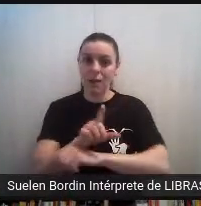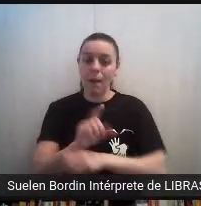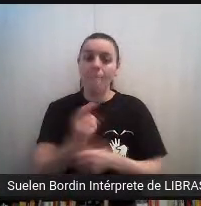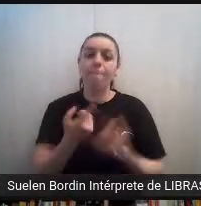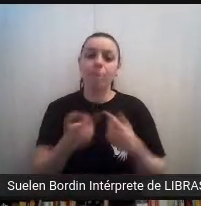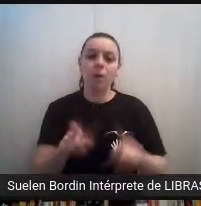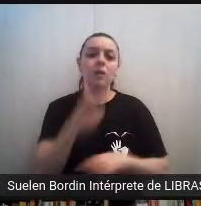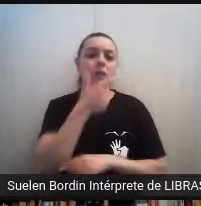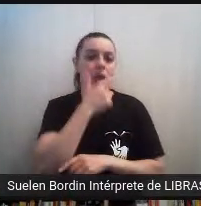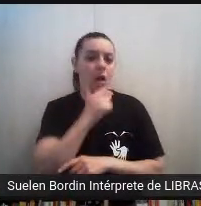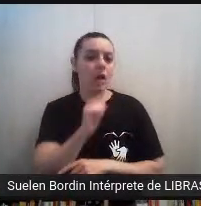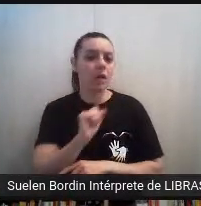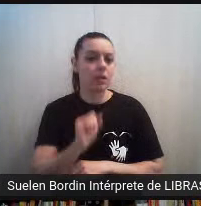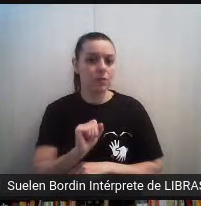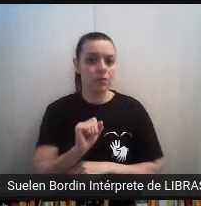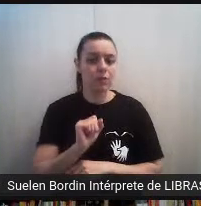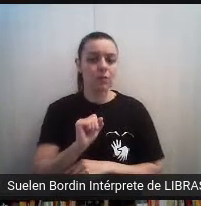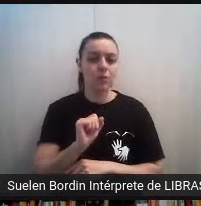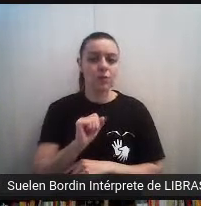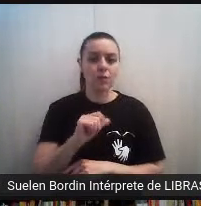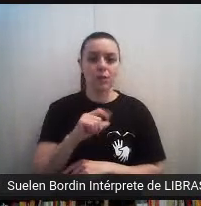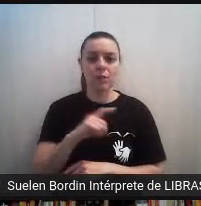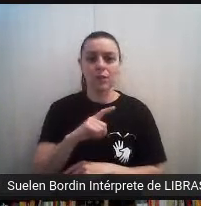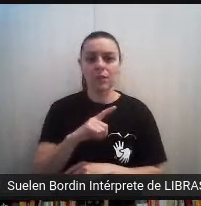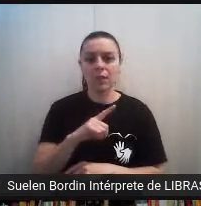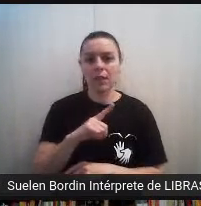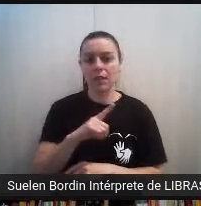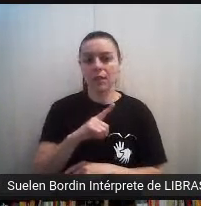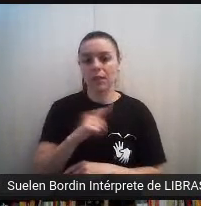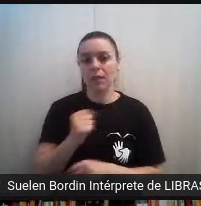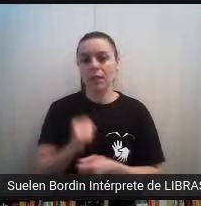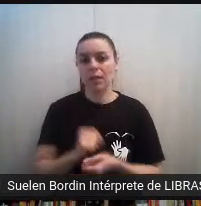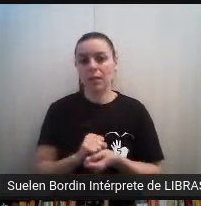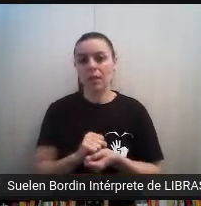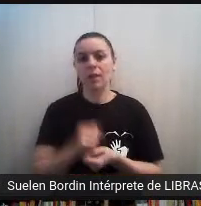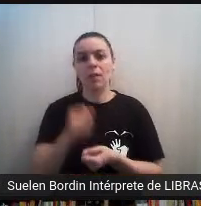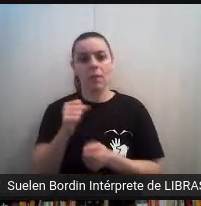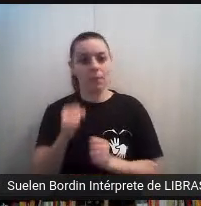a Olimpíada foi um ponto decisivo para mim, porque lá eu pude